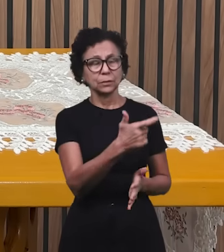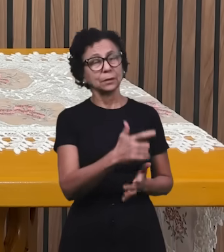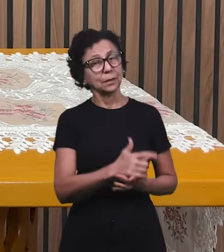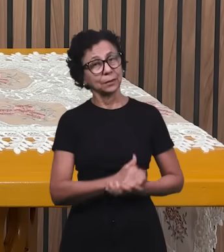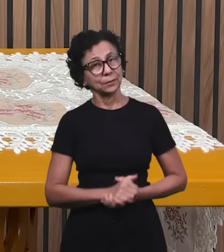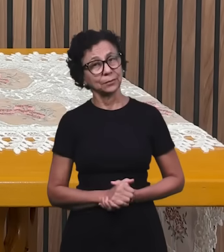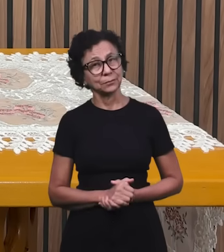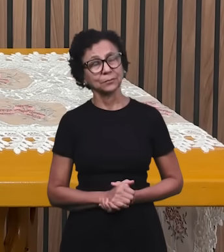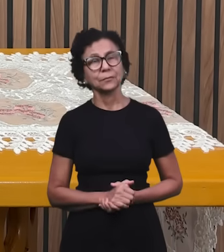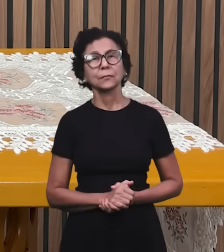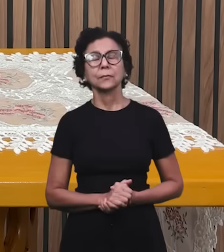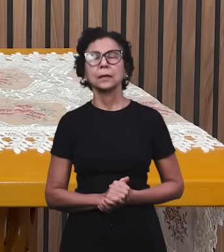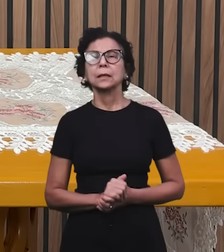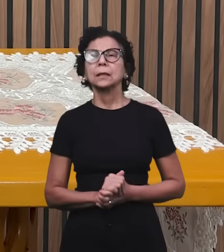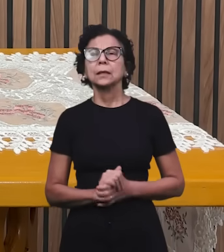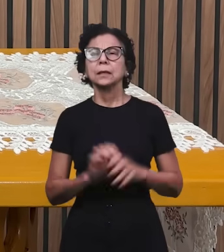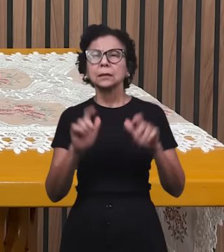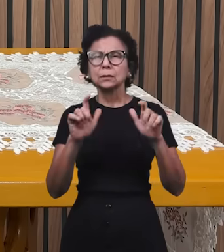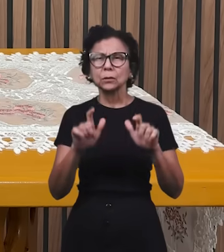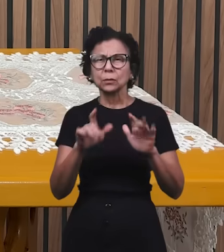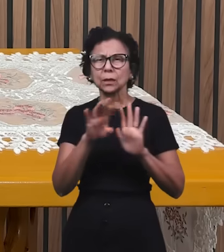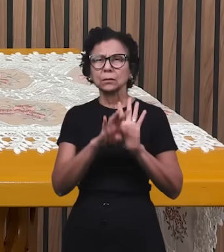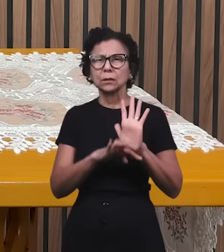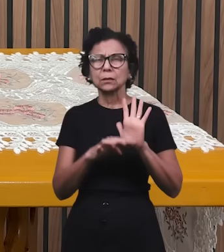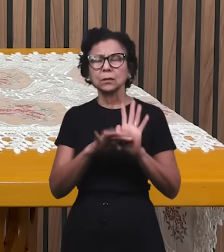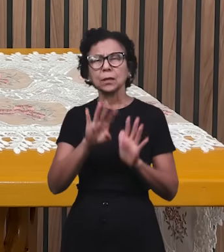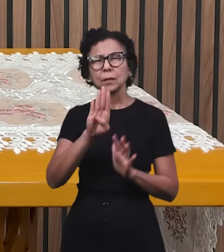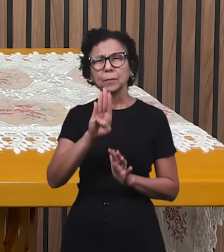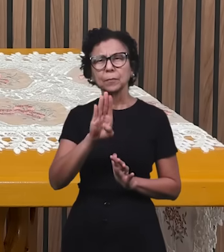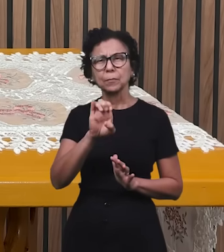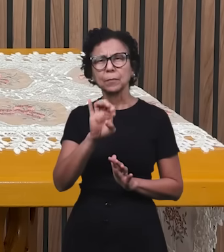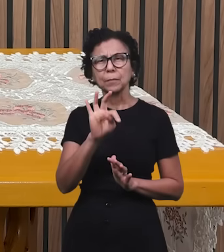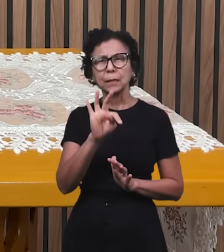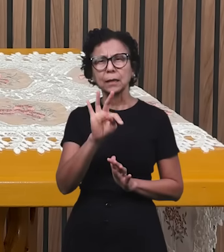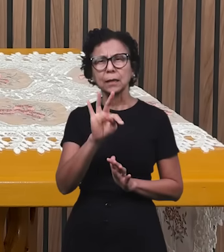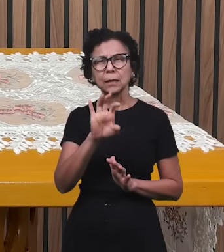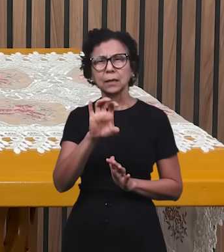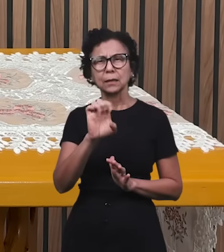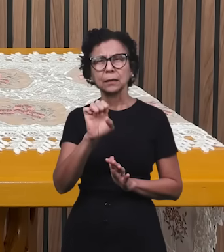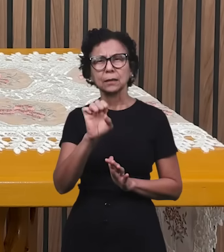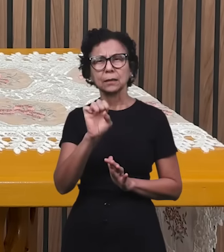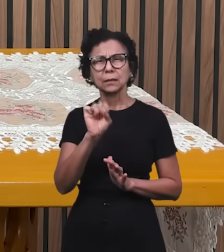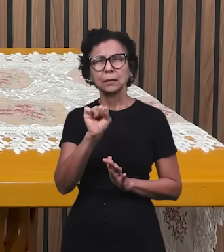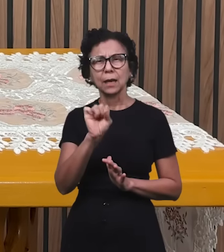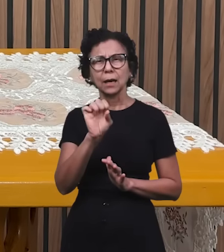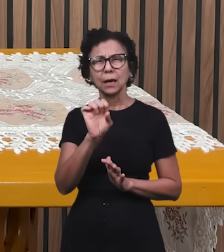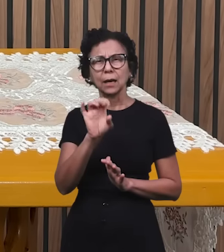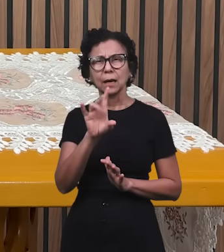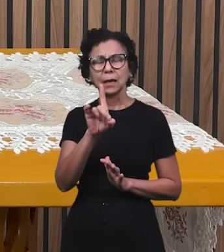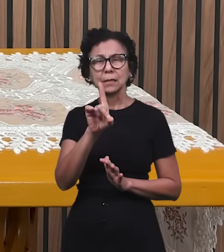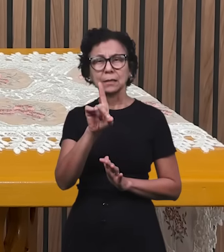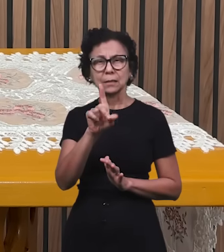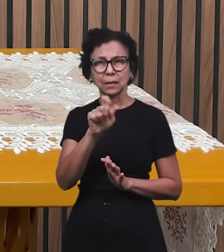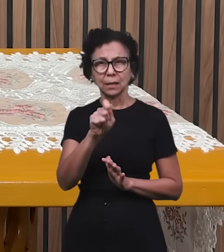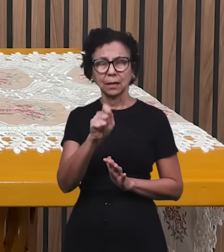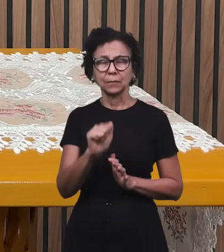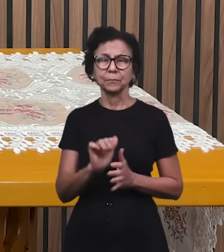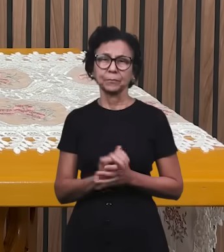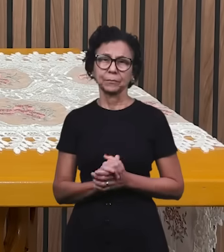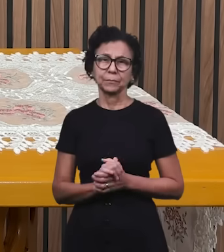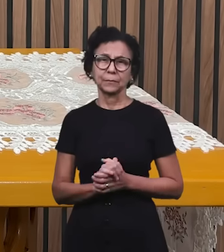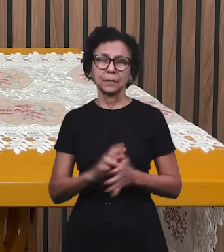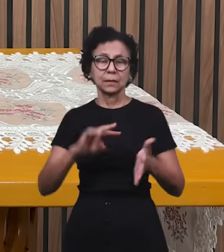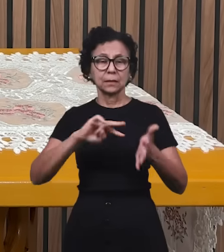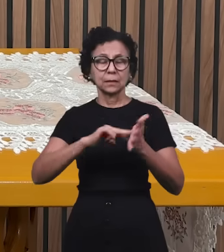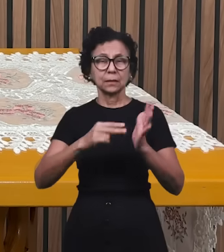este local, Betesda significava casa de misericórdia, significa